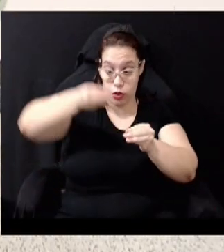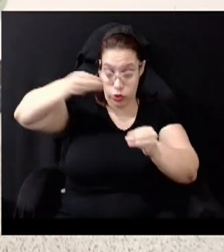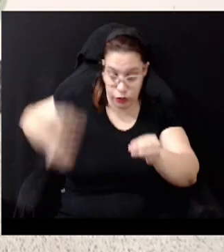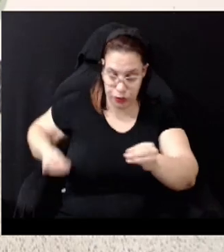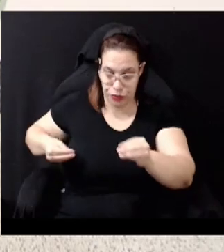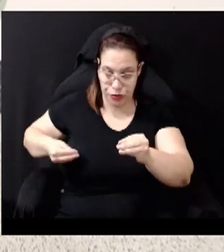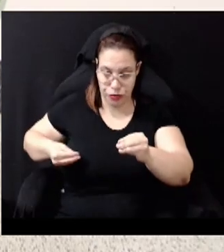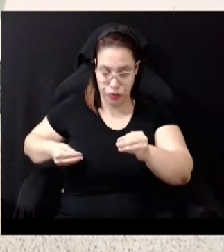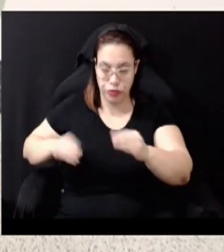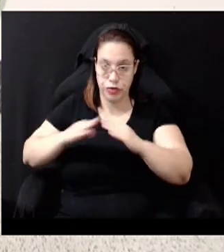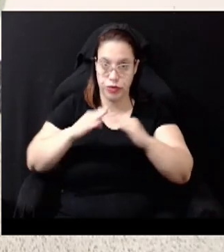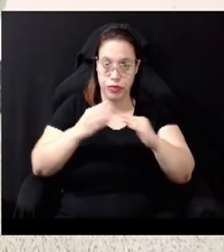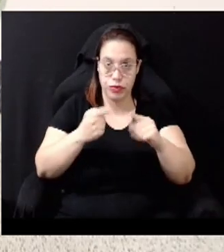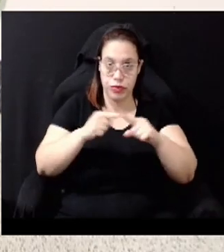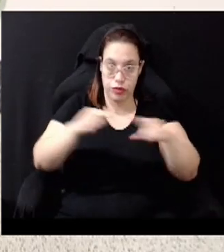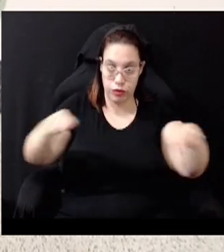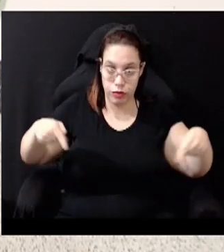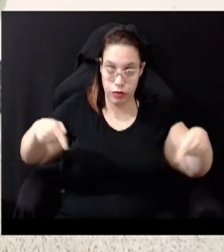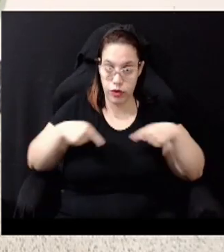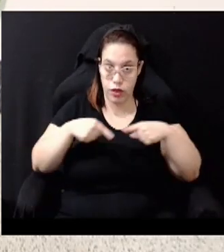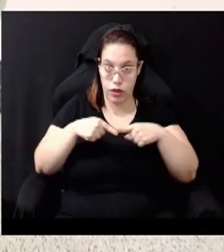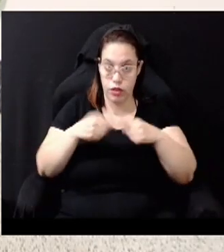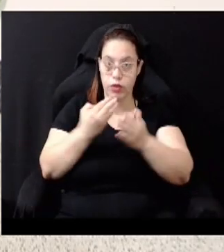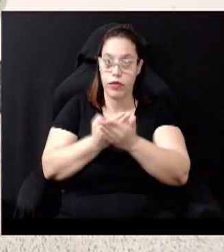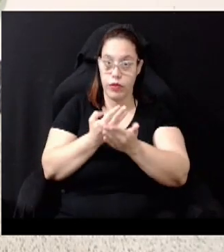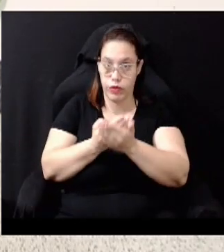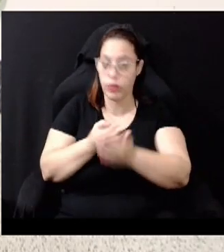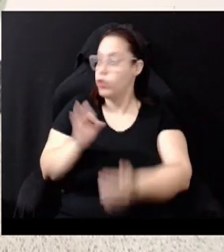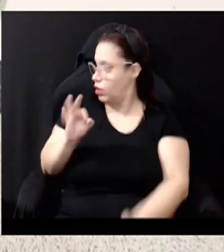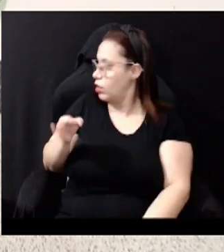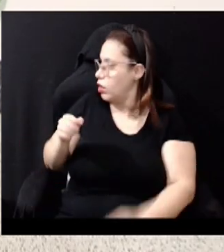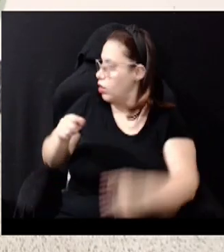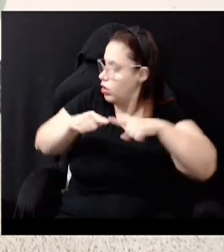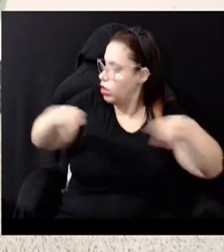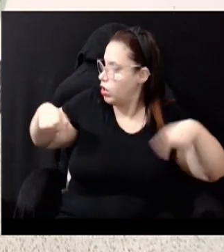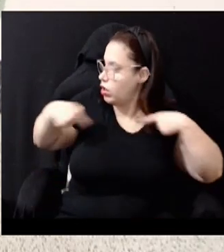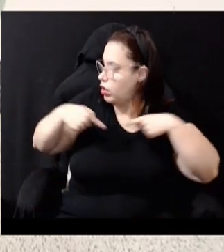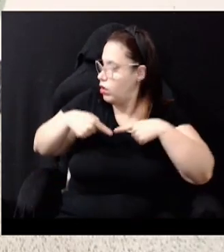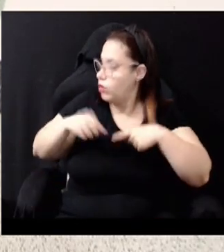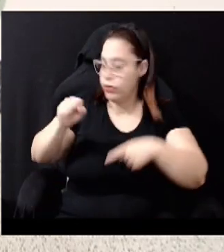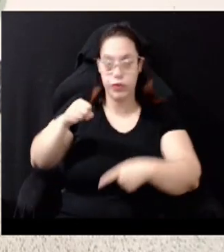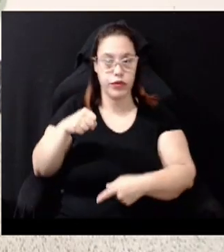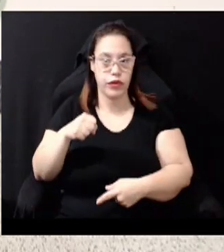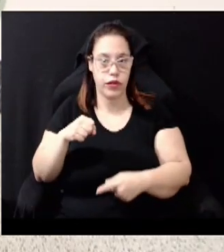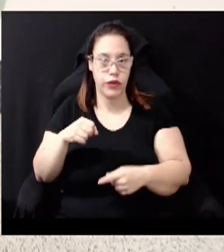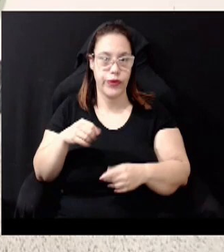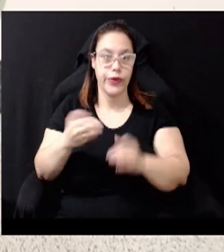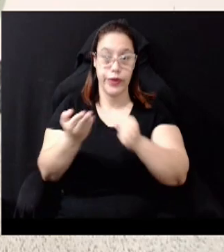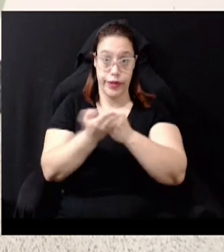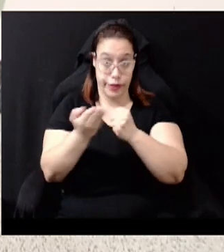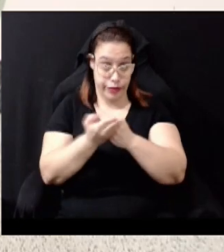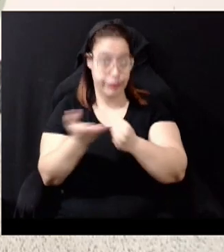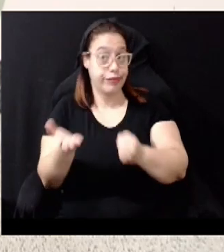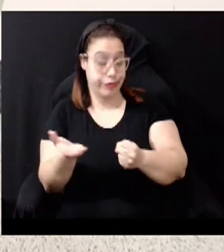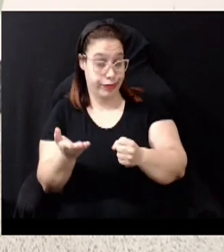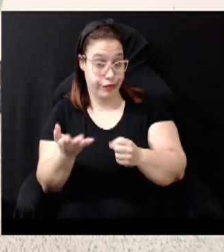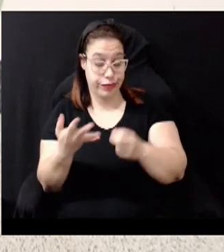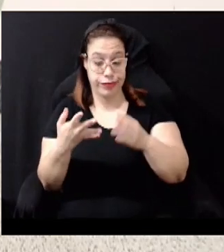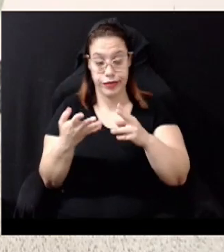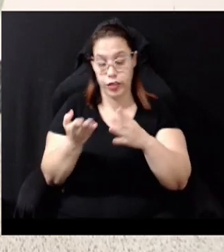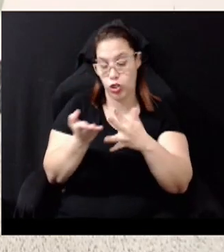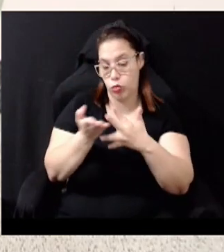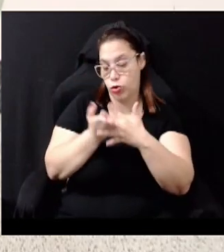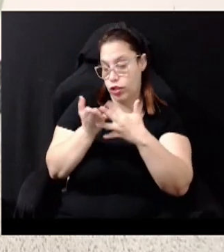aula quanto também no ambiente escola, externo. sem dúvida. Inclusive no intervalo e tudo mais. Inclusive intervalo. E aí nós começamos